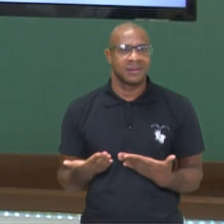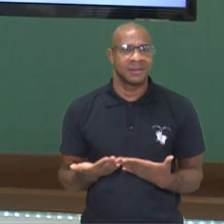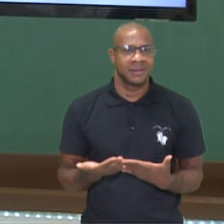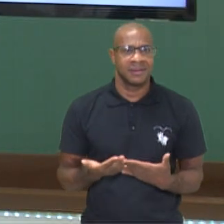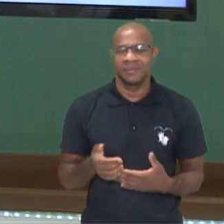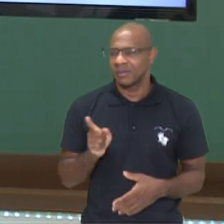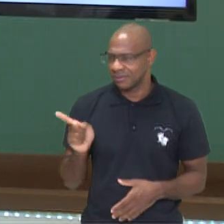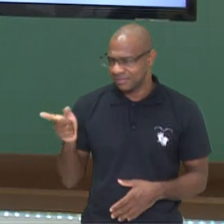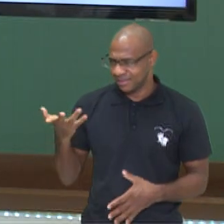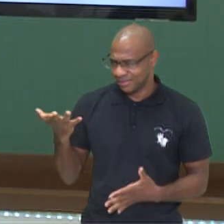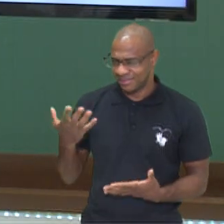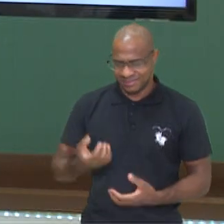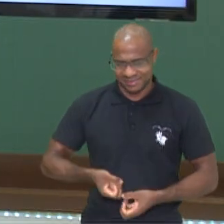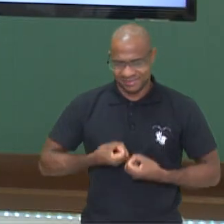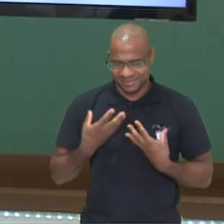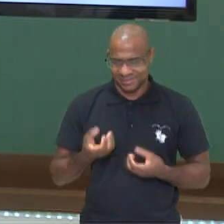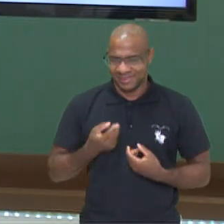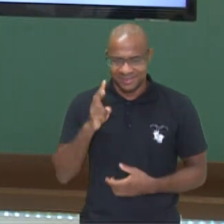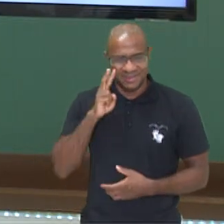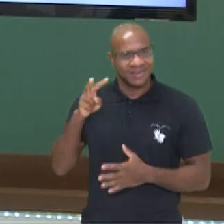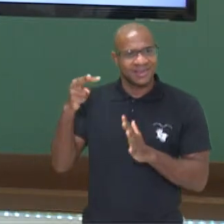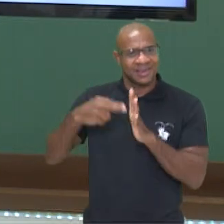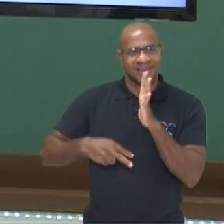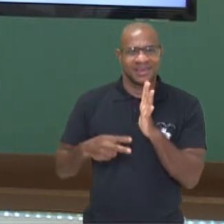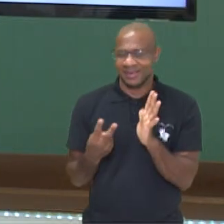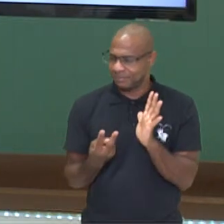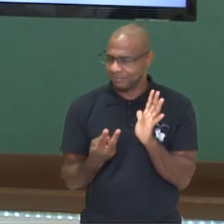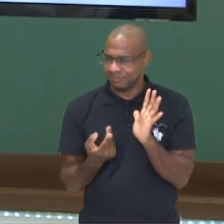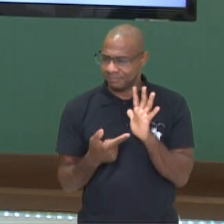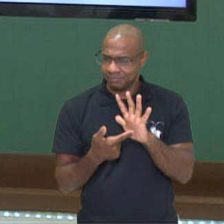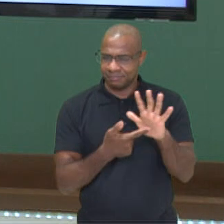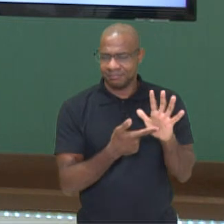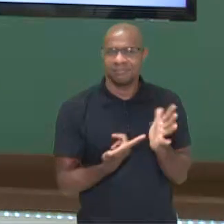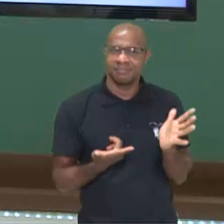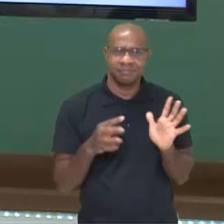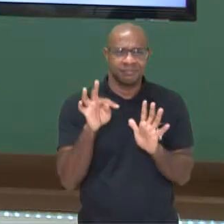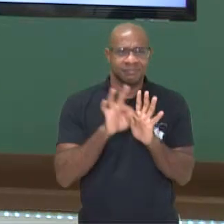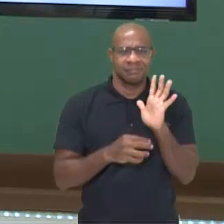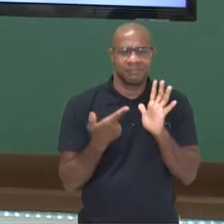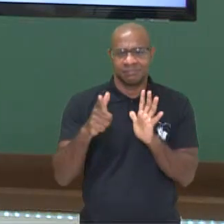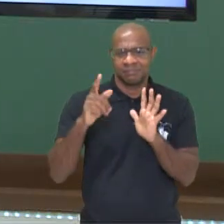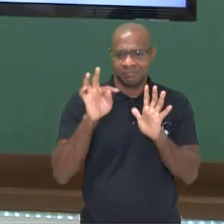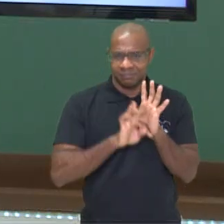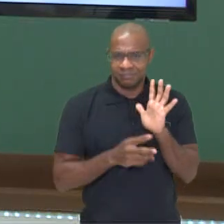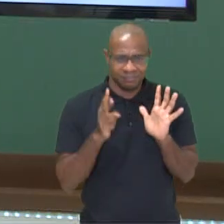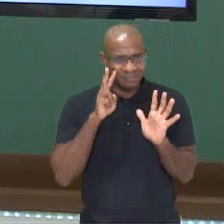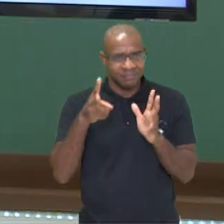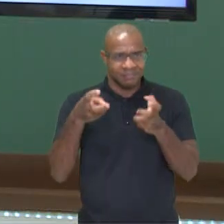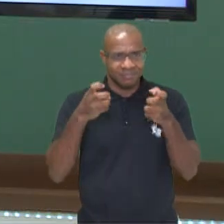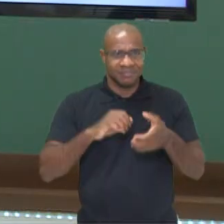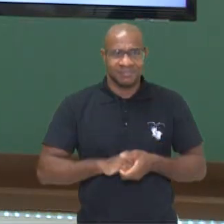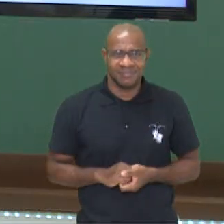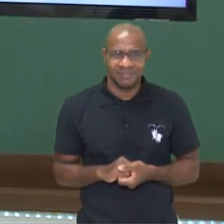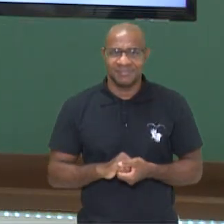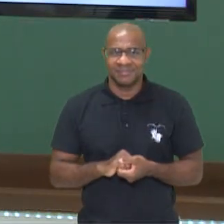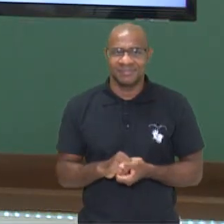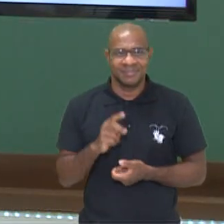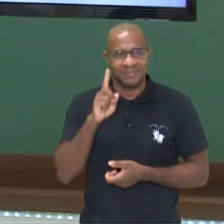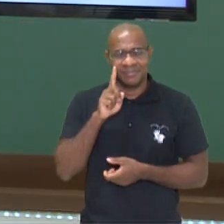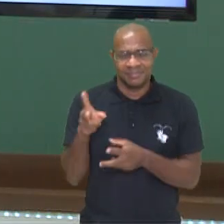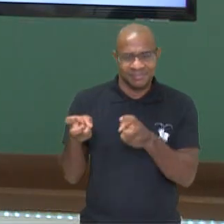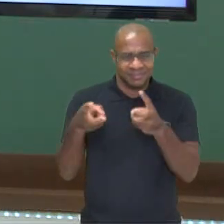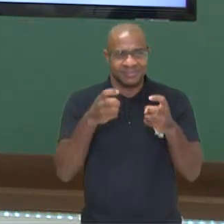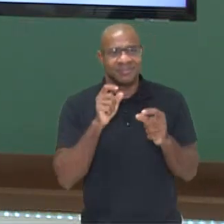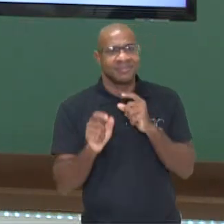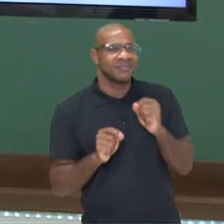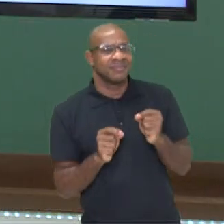esse discurso, essa ideia, essas palavras em algum outro texto? Nós temos aqui um eu lírico, né? Conseguimos